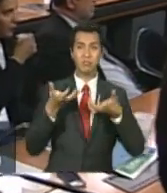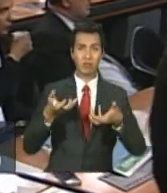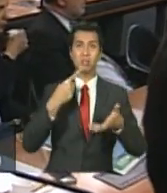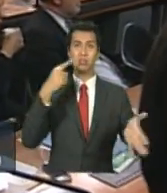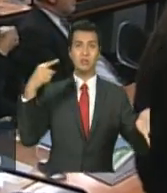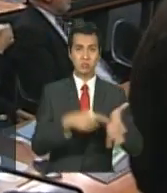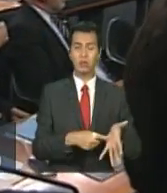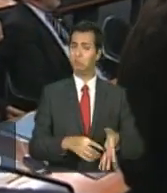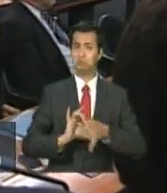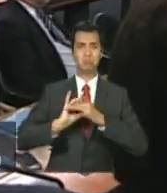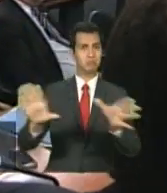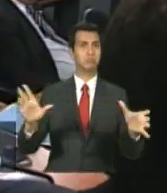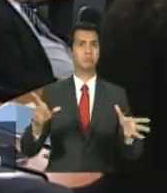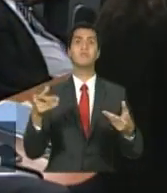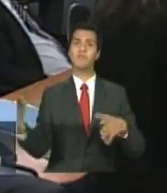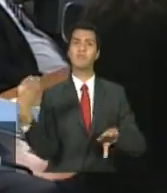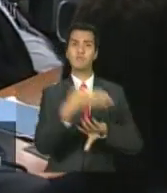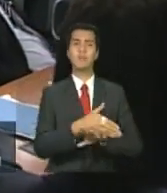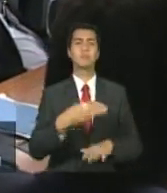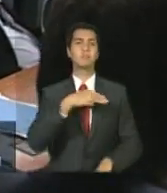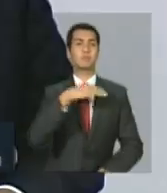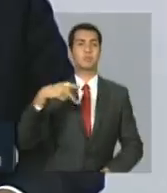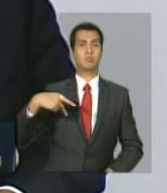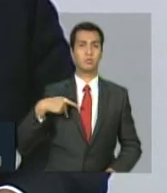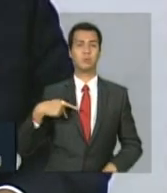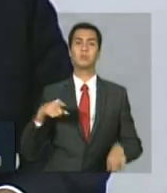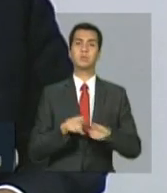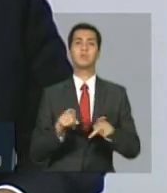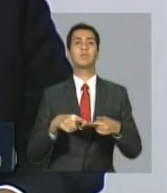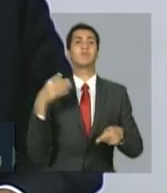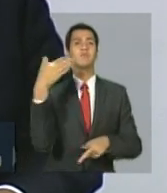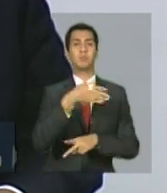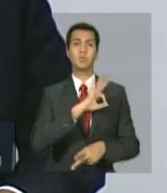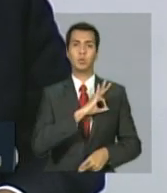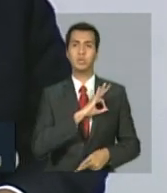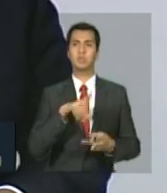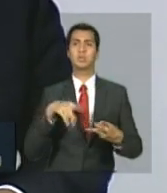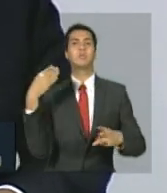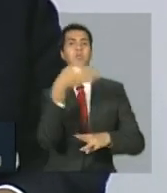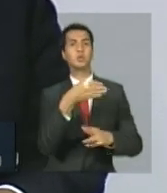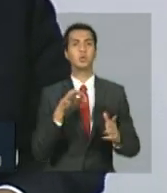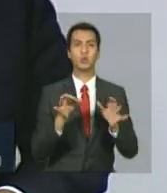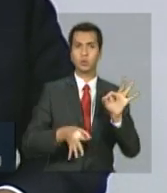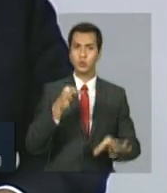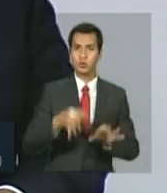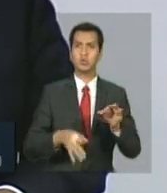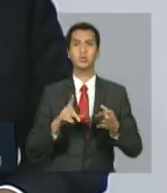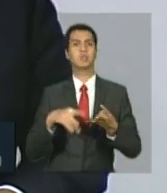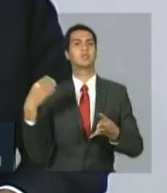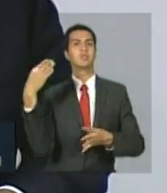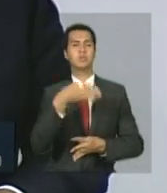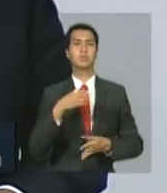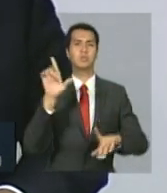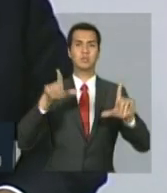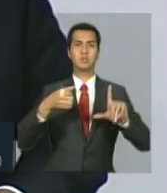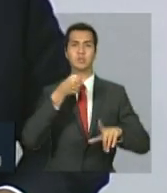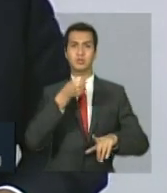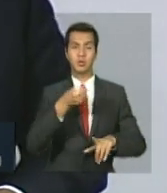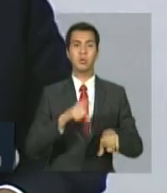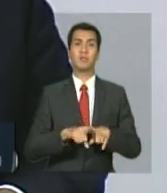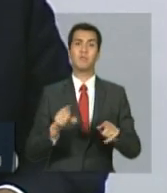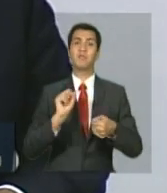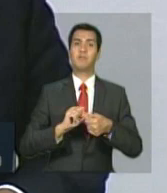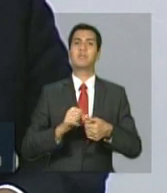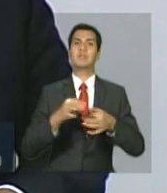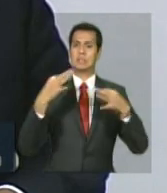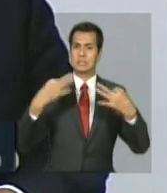faça. Que procure o Ministério Público, que procure a polícia, que procure a justiça, que procure a imprensa. Faça e prove o